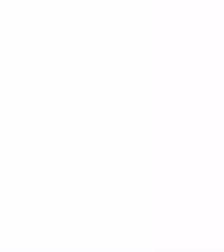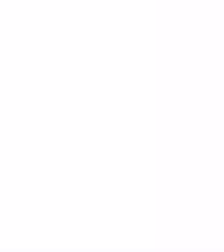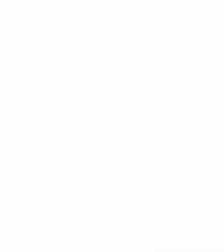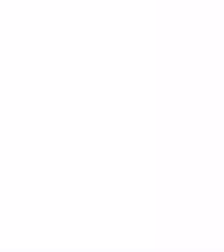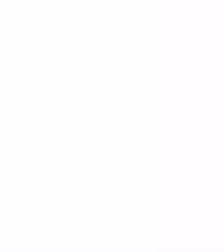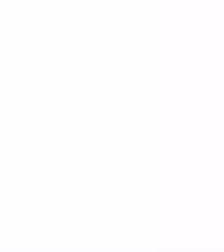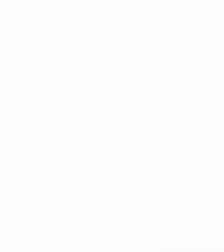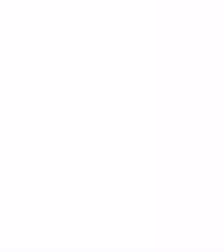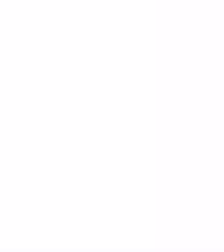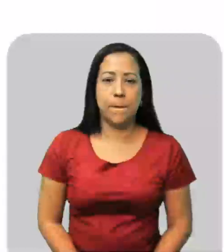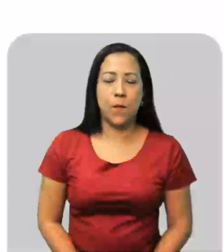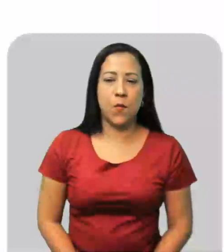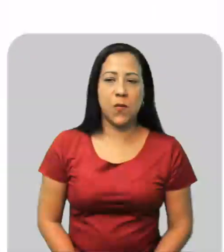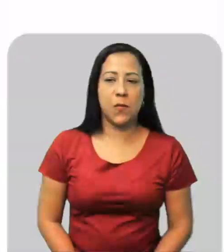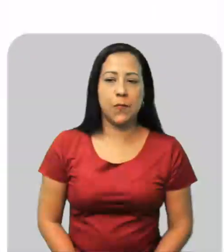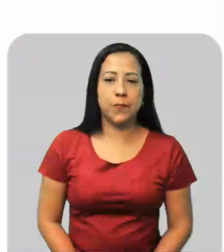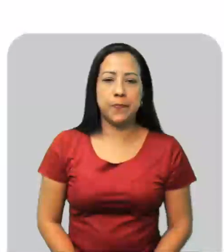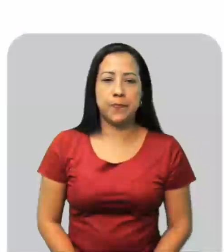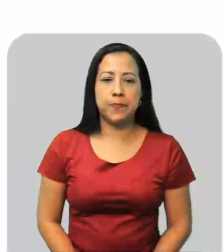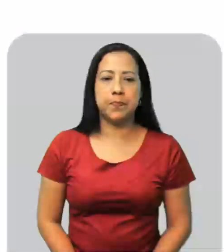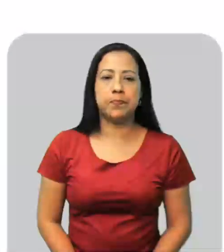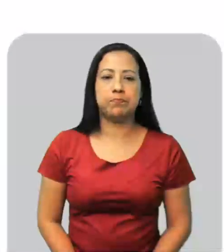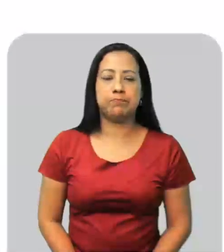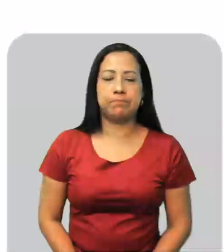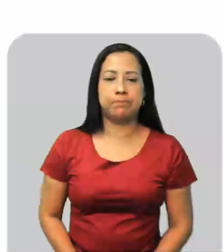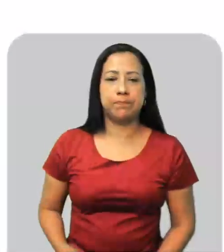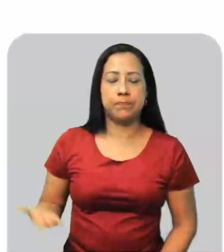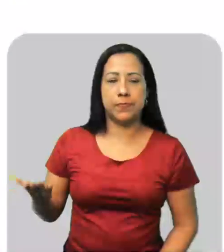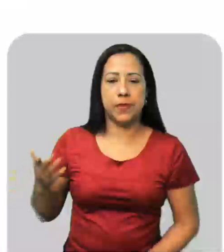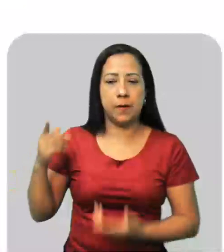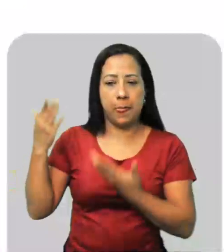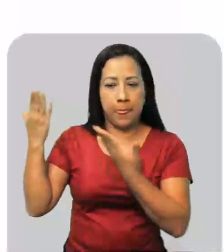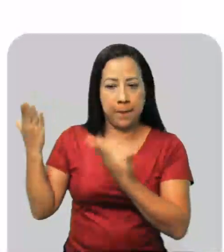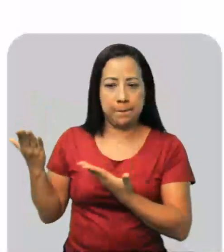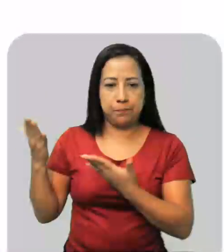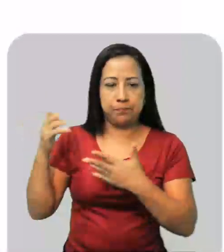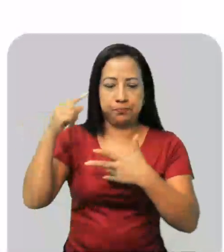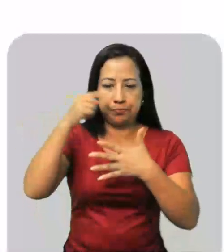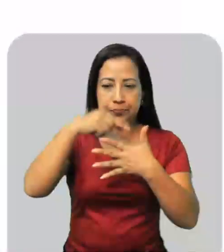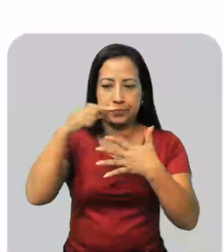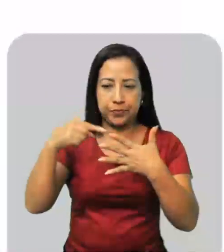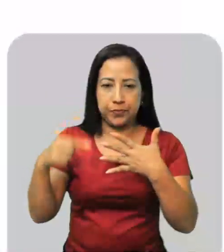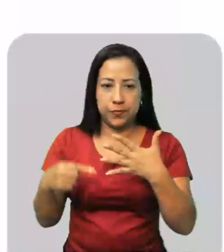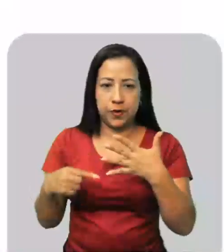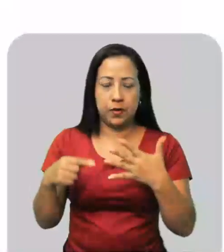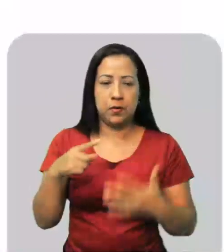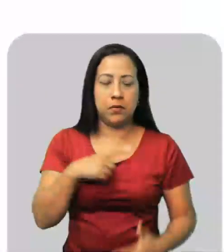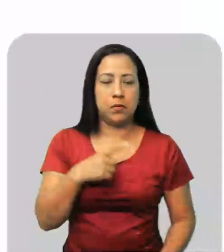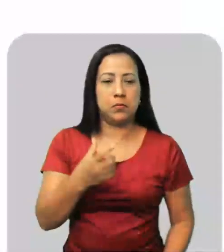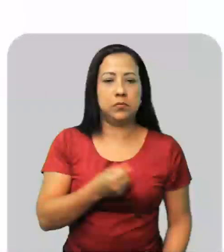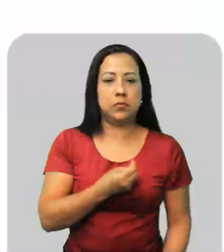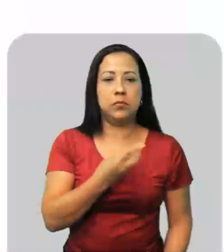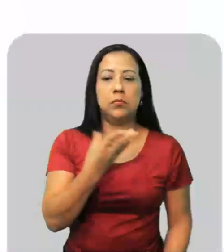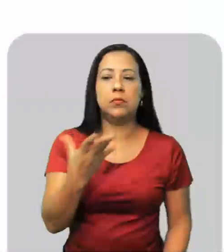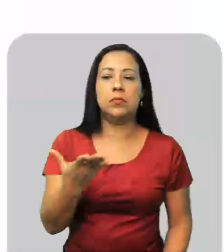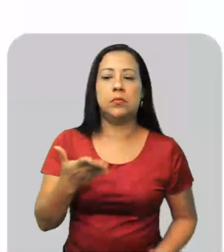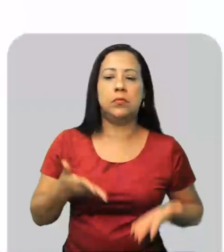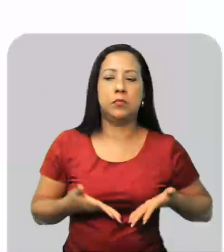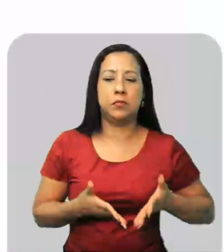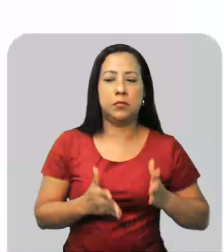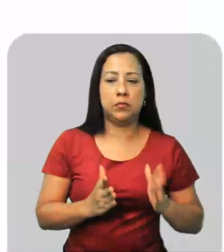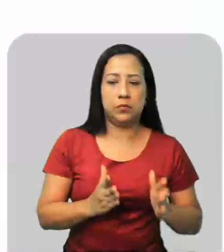Esses termos básicos, que é a taxa de natalidade, é o número de nascimento, tá?